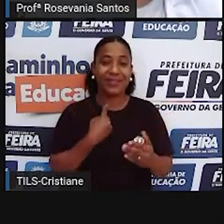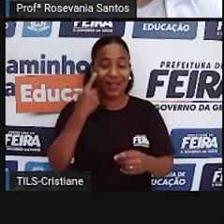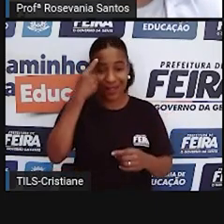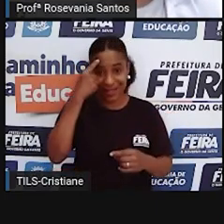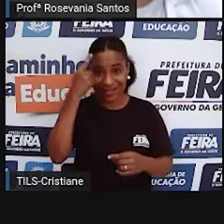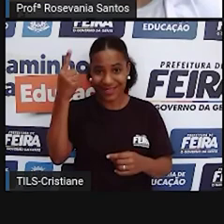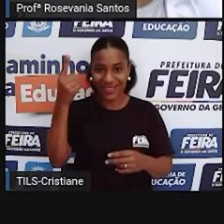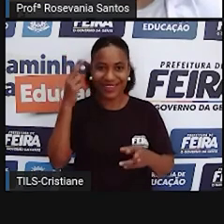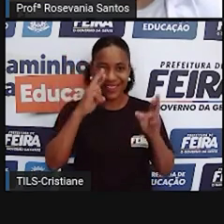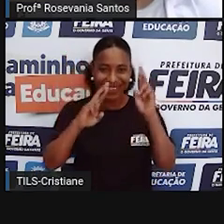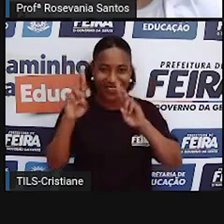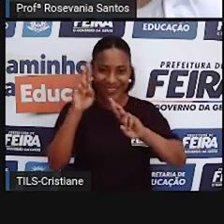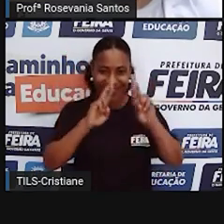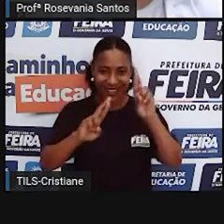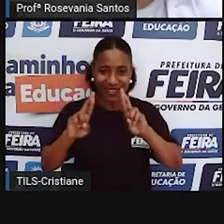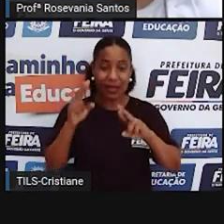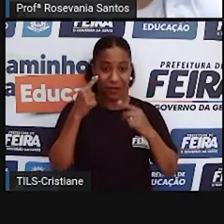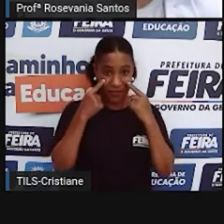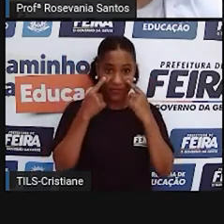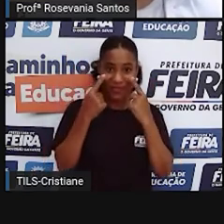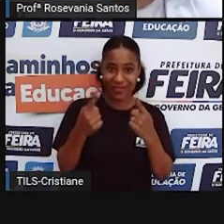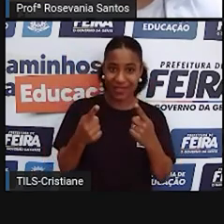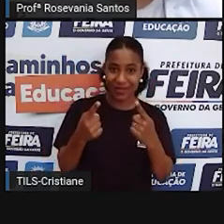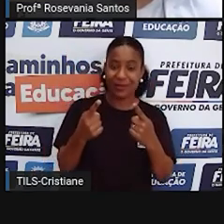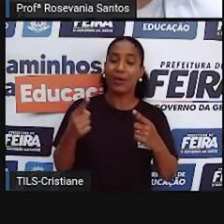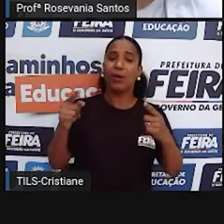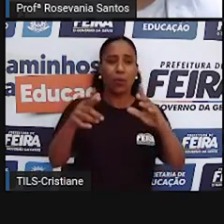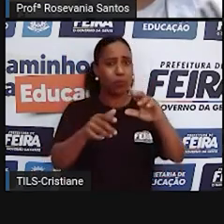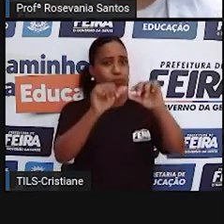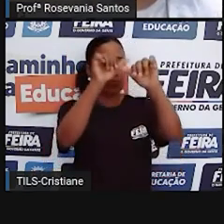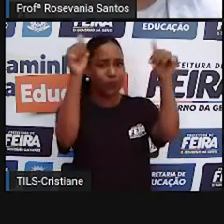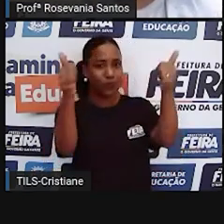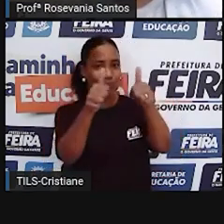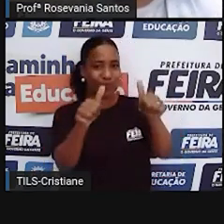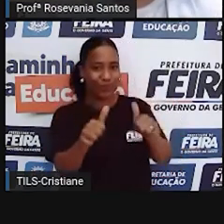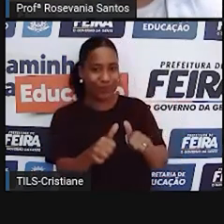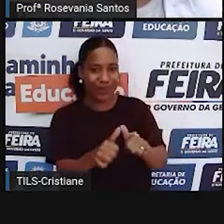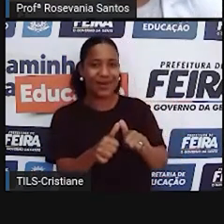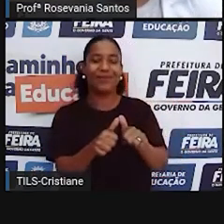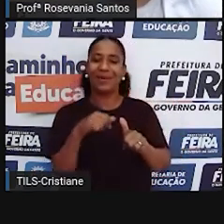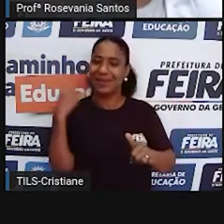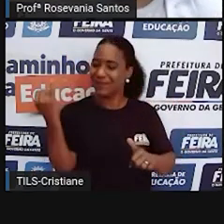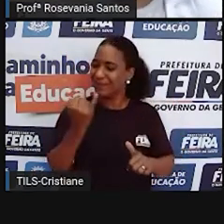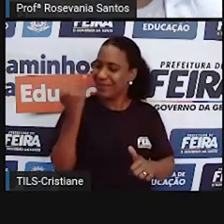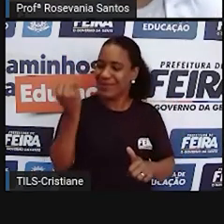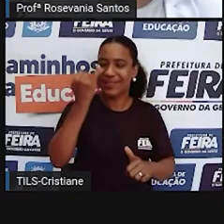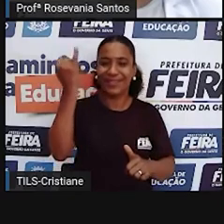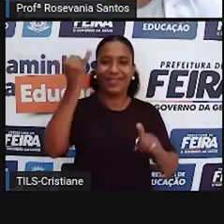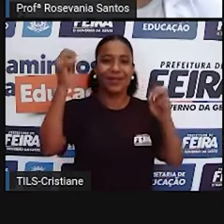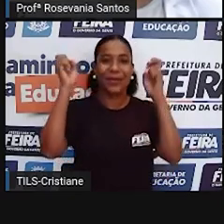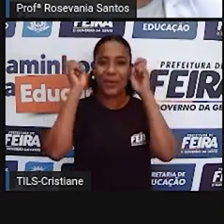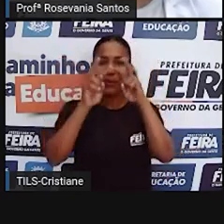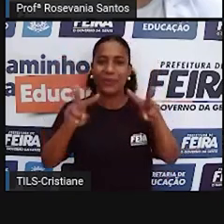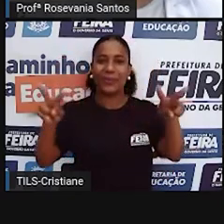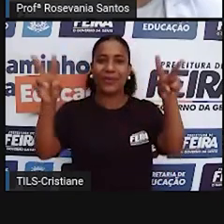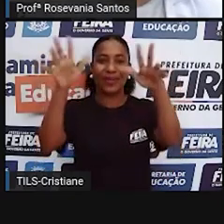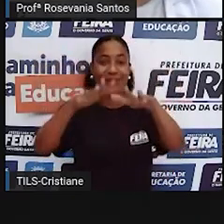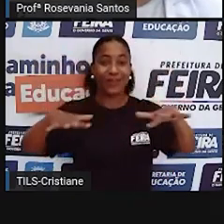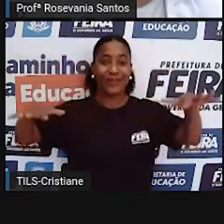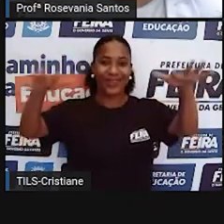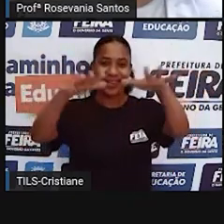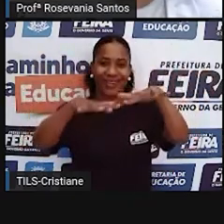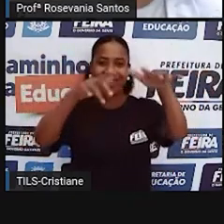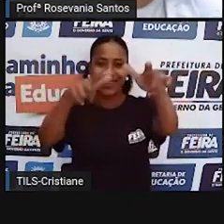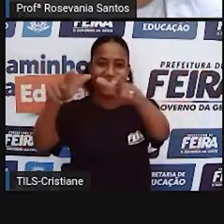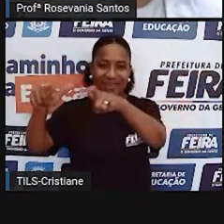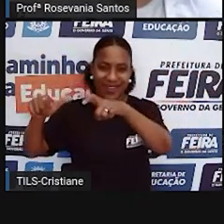vocês viram, né, a importância de se fazer esses mapas para a gente entender as paisagens dos locais onde nós estamos, né? Se